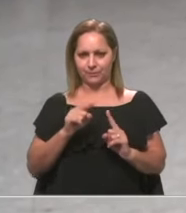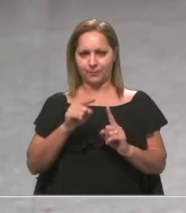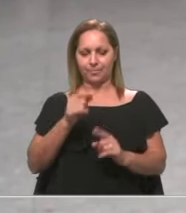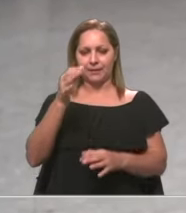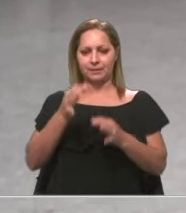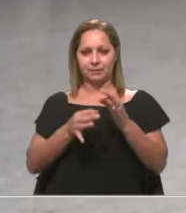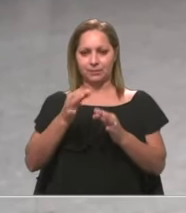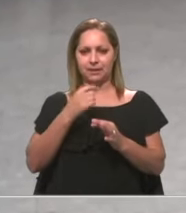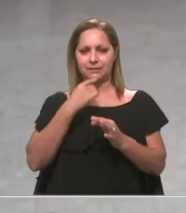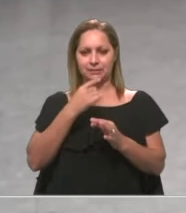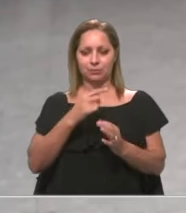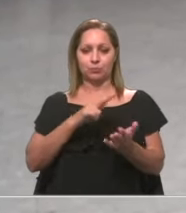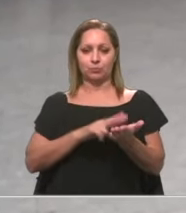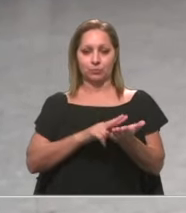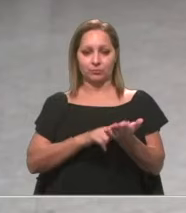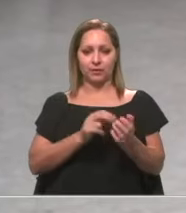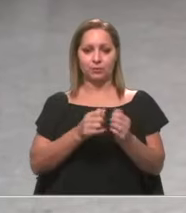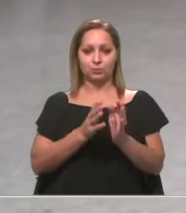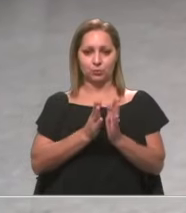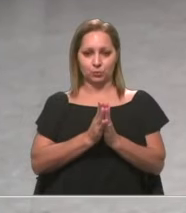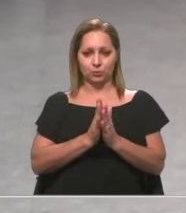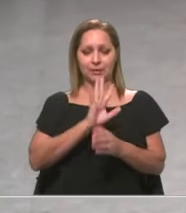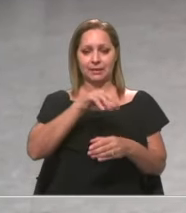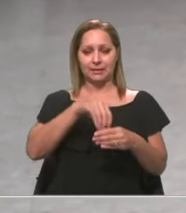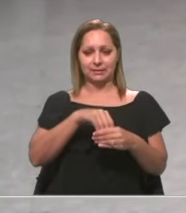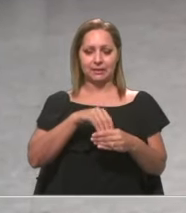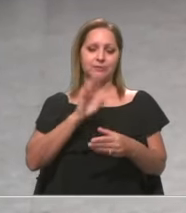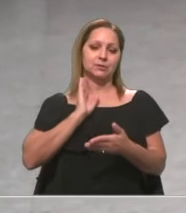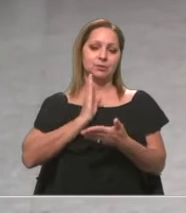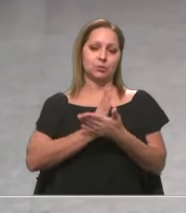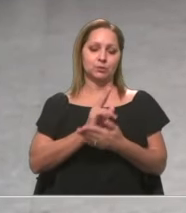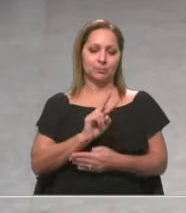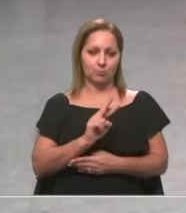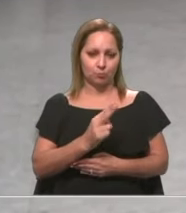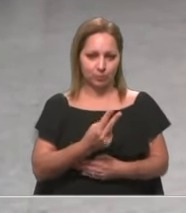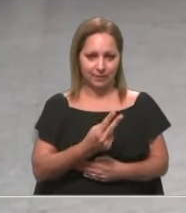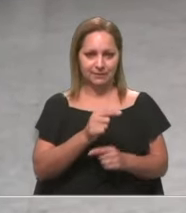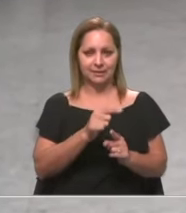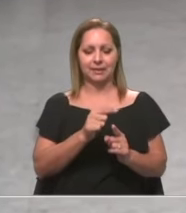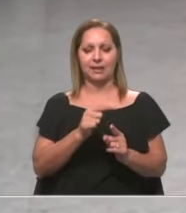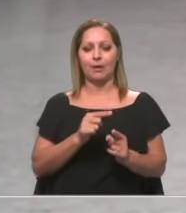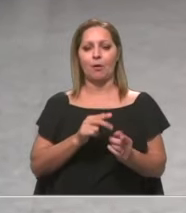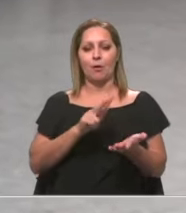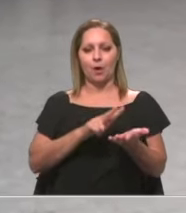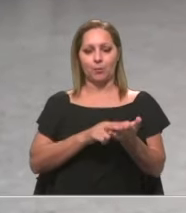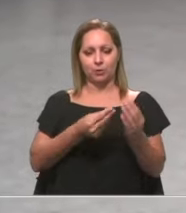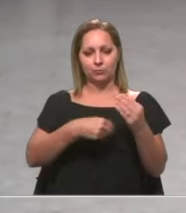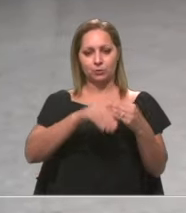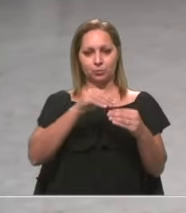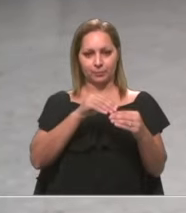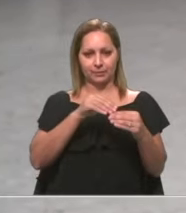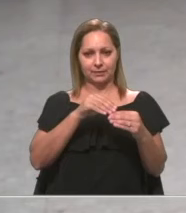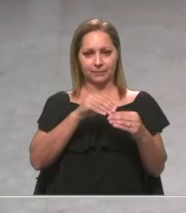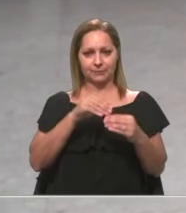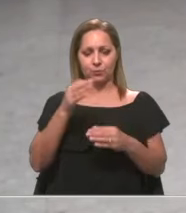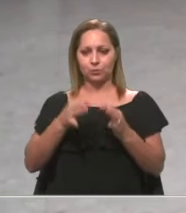deu comprovados todos os factos que já constavam daquela última alteração não substancial, isto é, aquela prova suplementar que foi feita, o